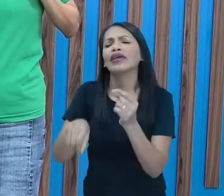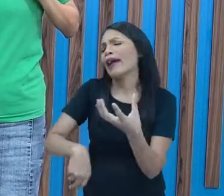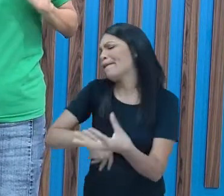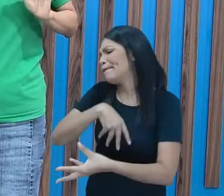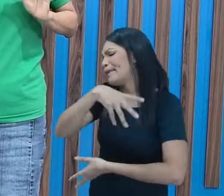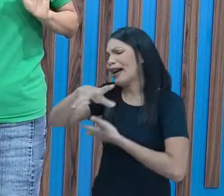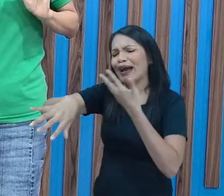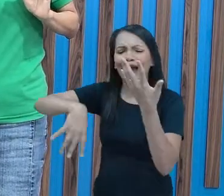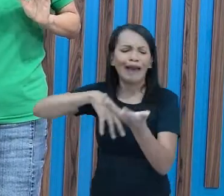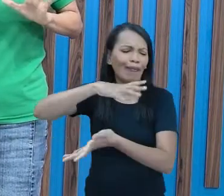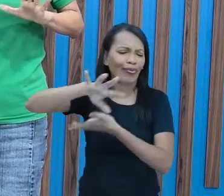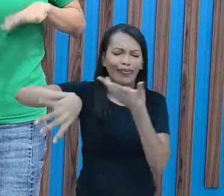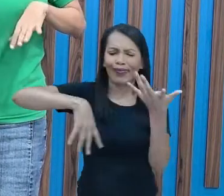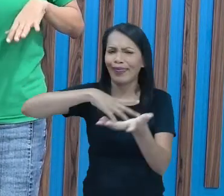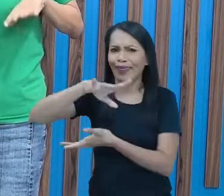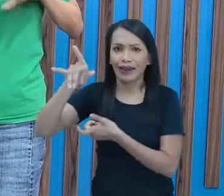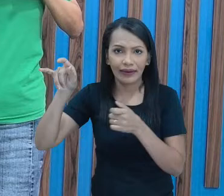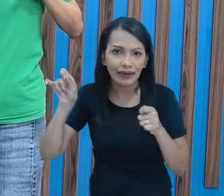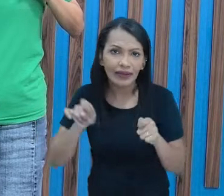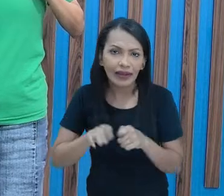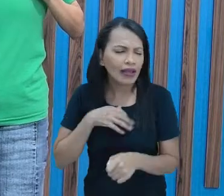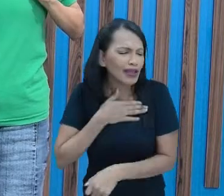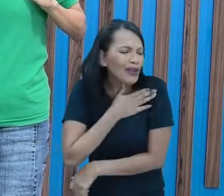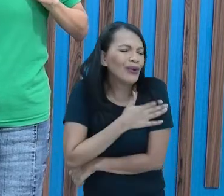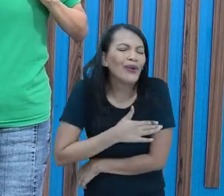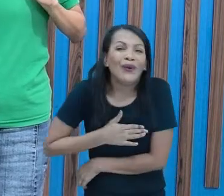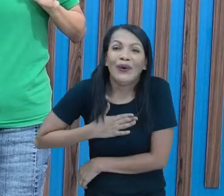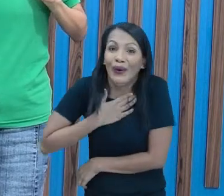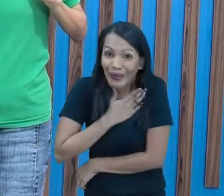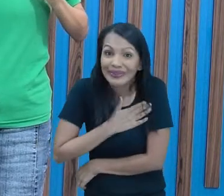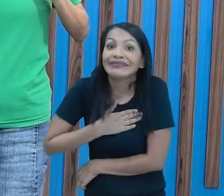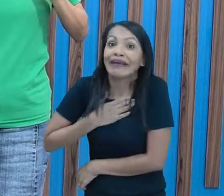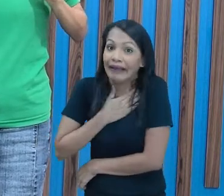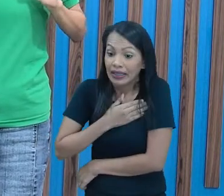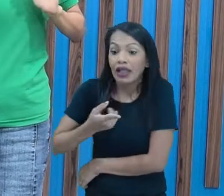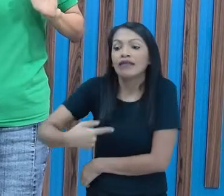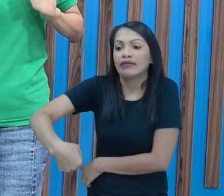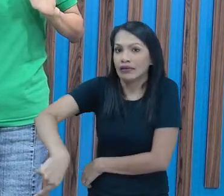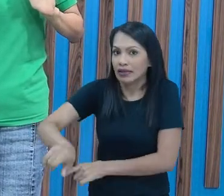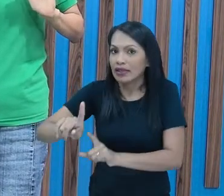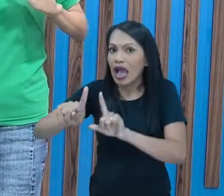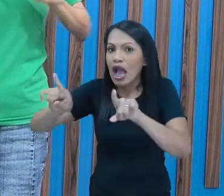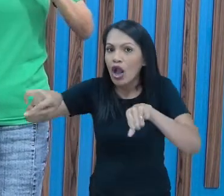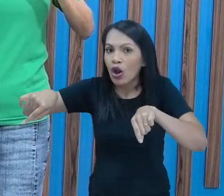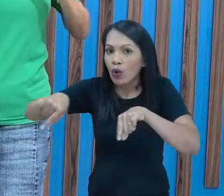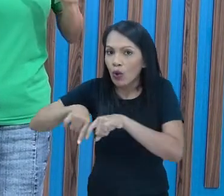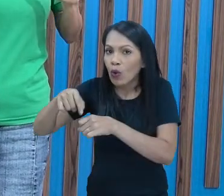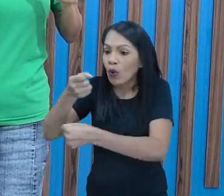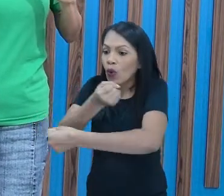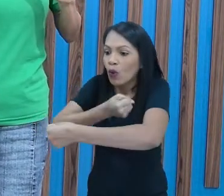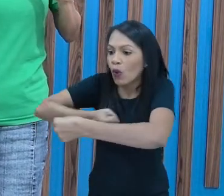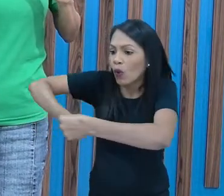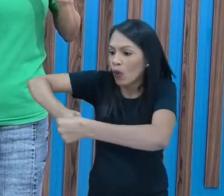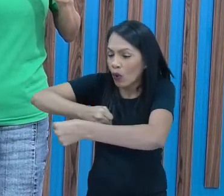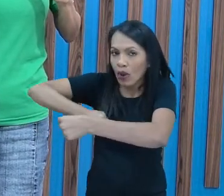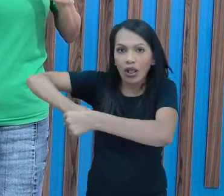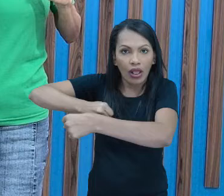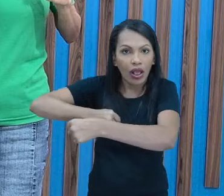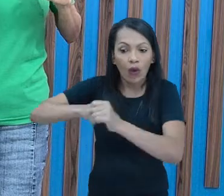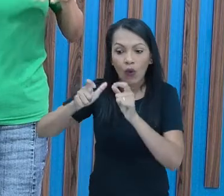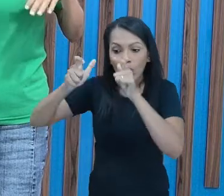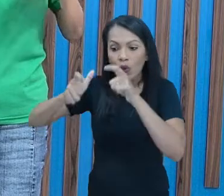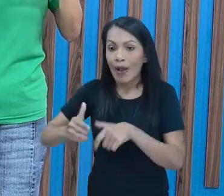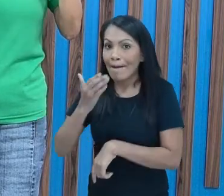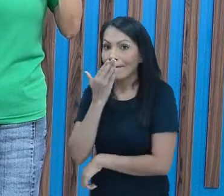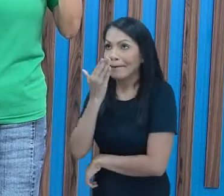bagunça que ele faz, não é? E ele gosta muito de ir na cozinha. É o local preferido do